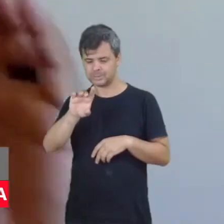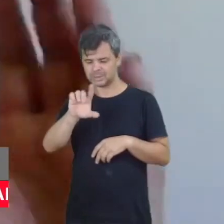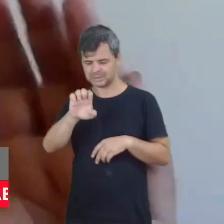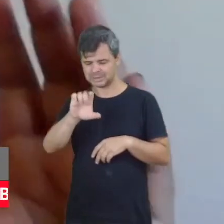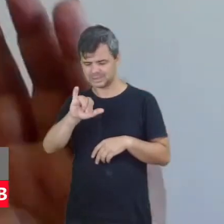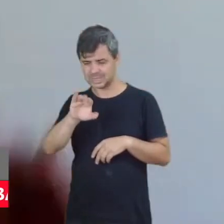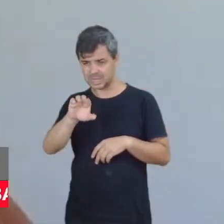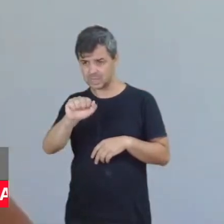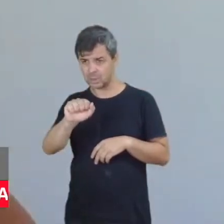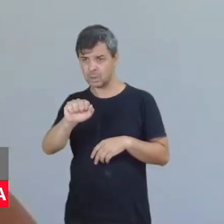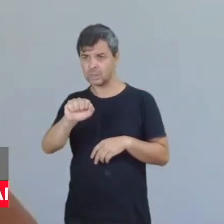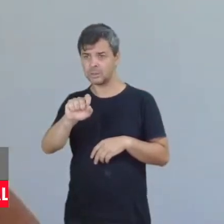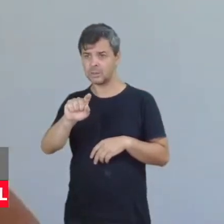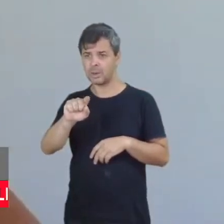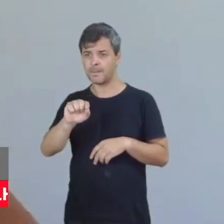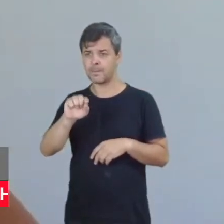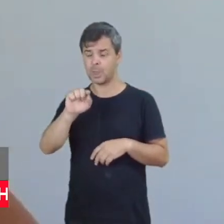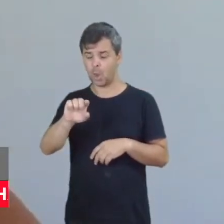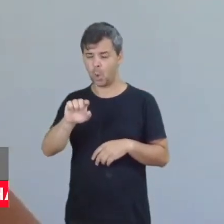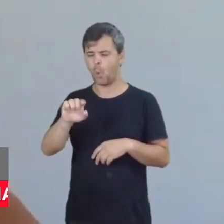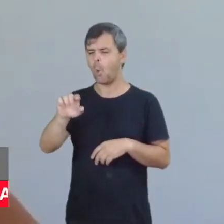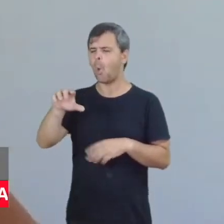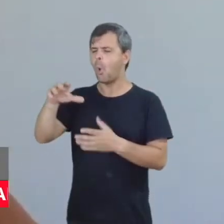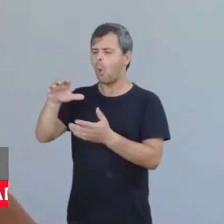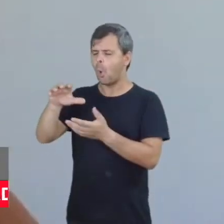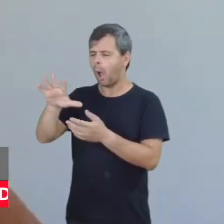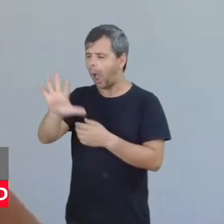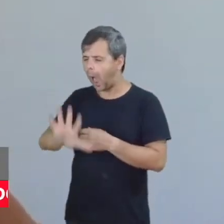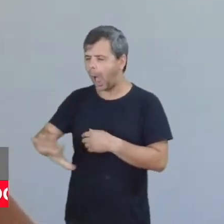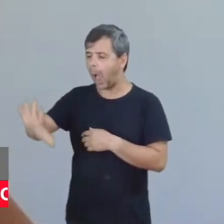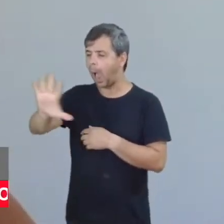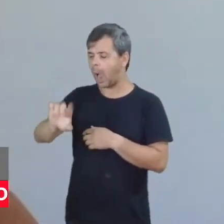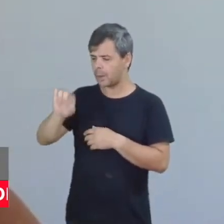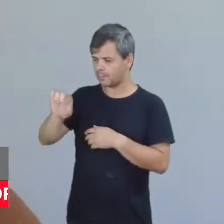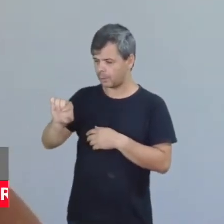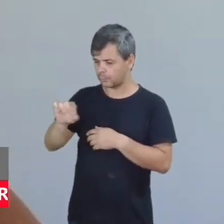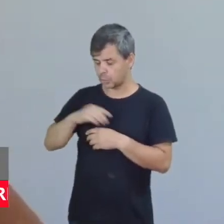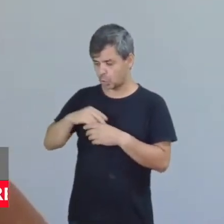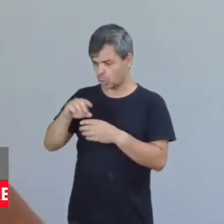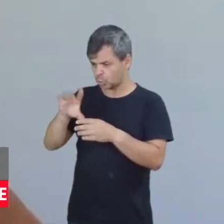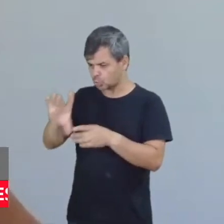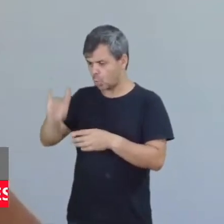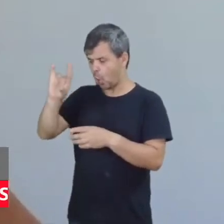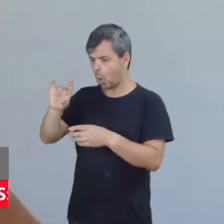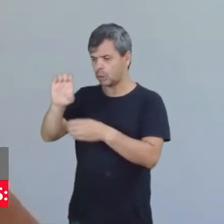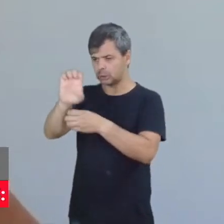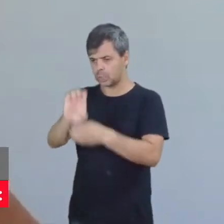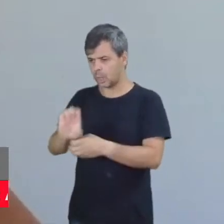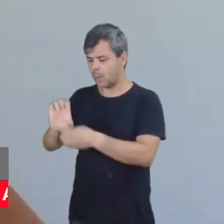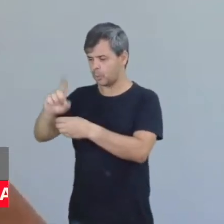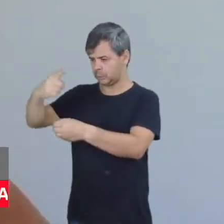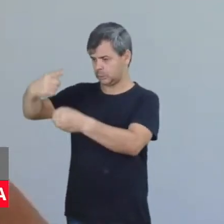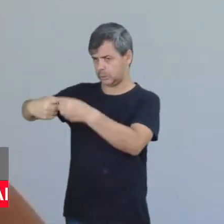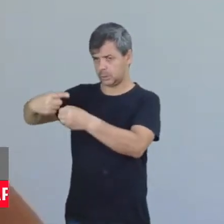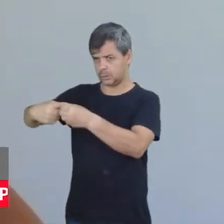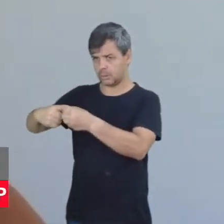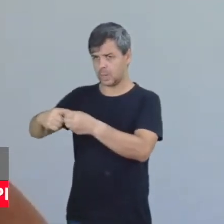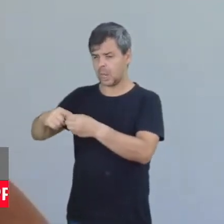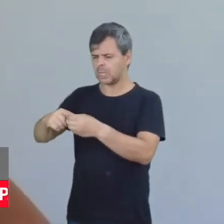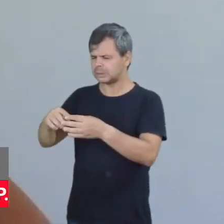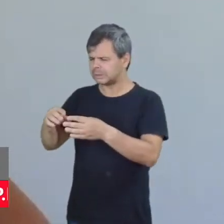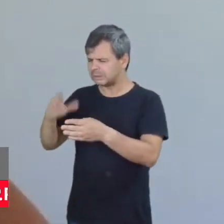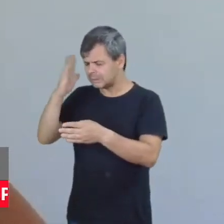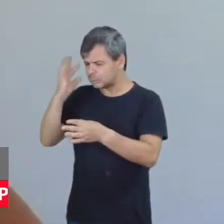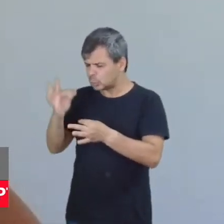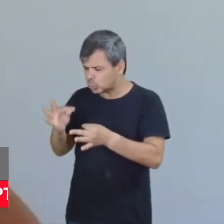que vai aparecer um mapinha do Brasil, que você coloca o estado, depois a sua cidade, e já sai